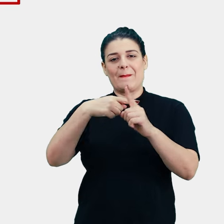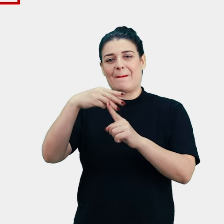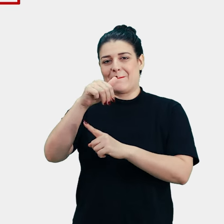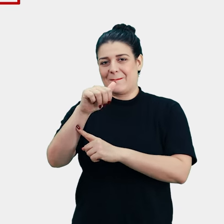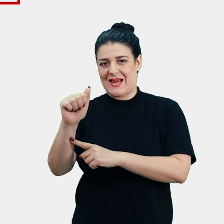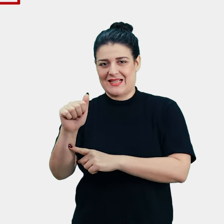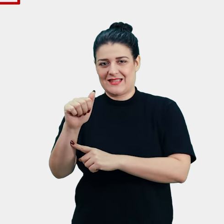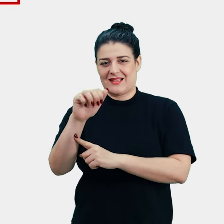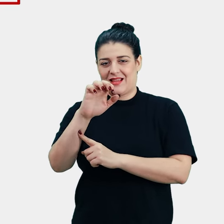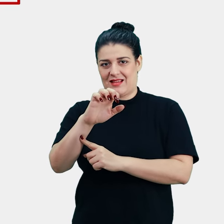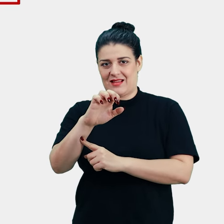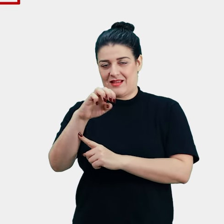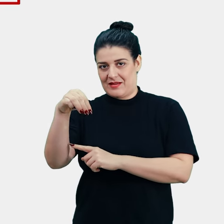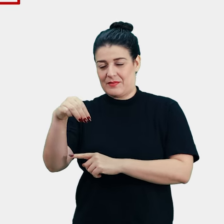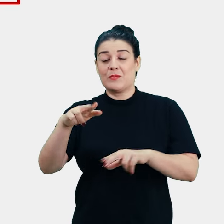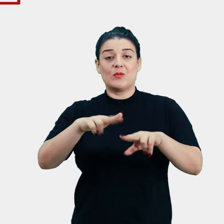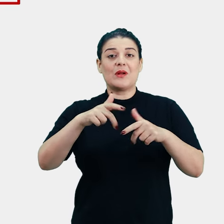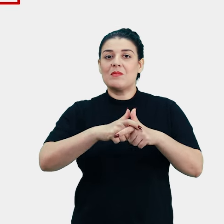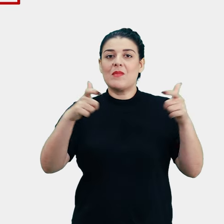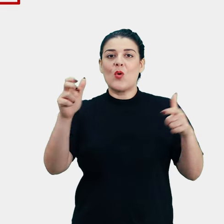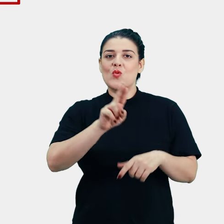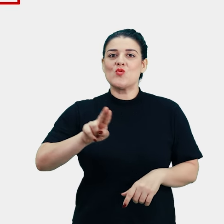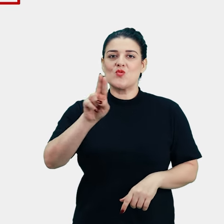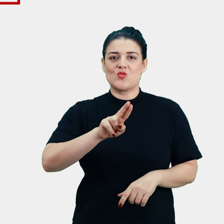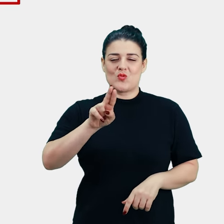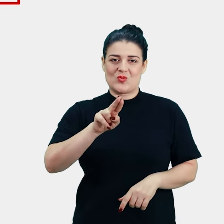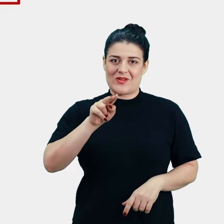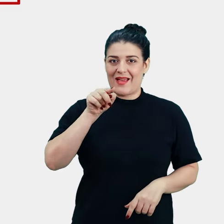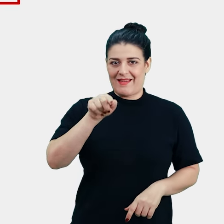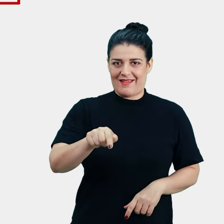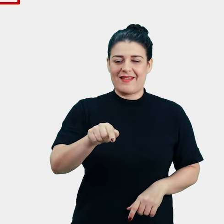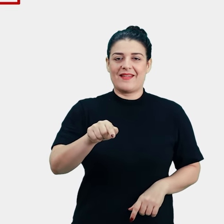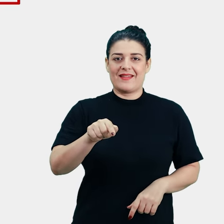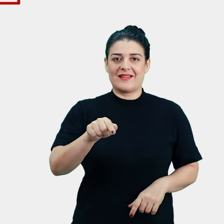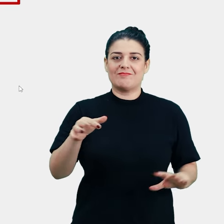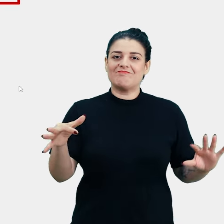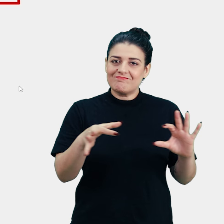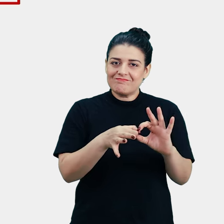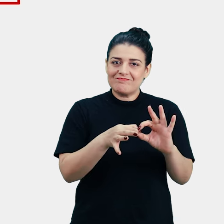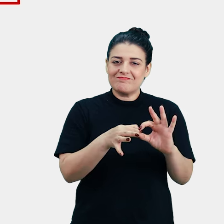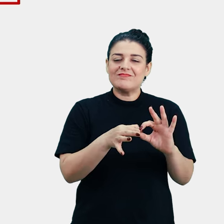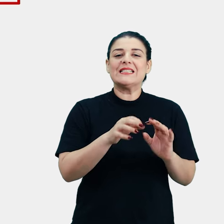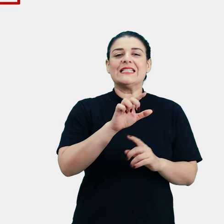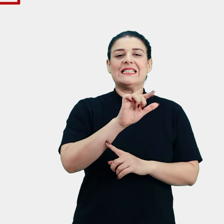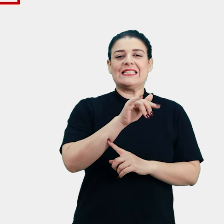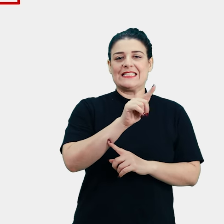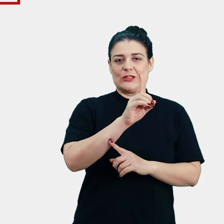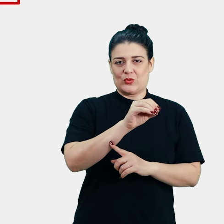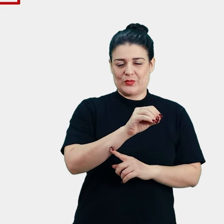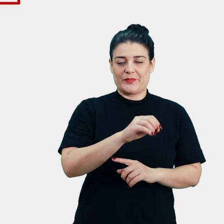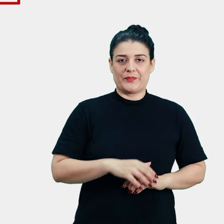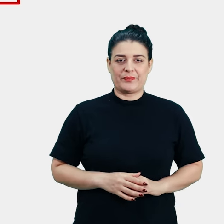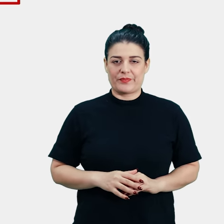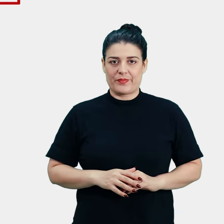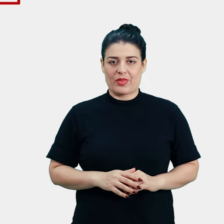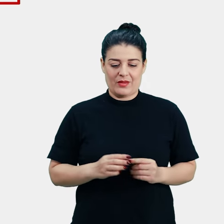são comumente utilizados espectrômetros de massas, tá? Acoplados aí a um cromatógrafo com fase líquida. E